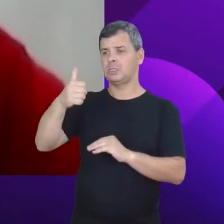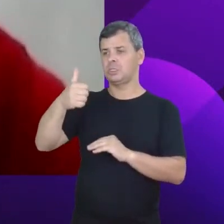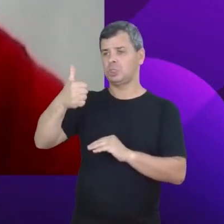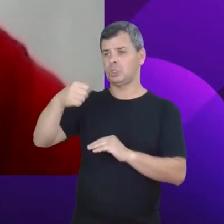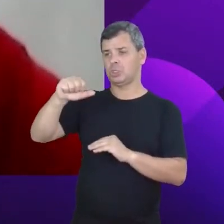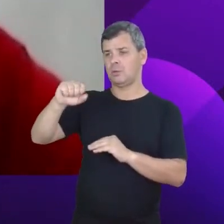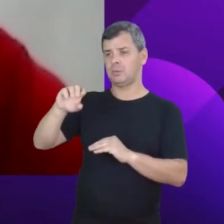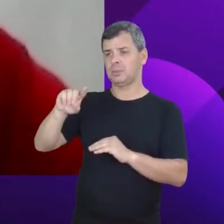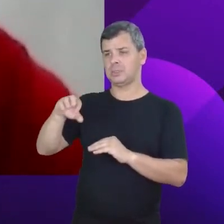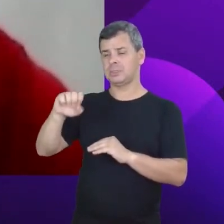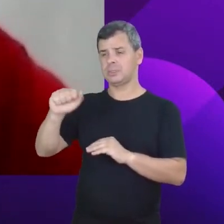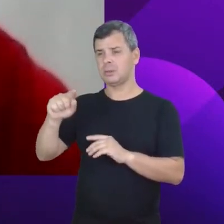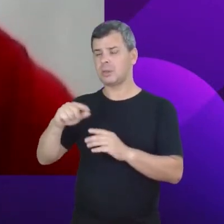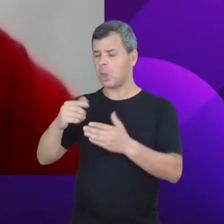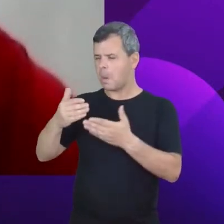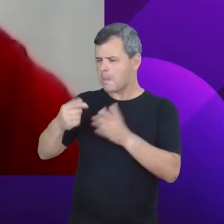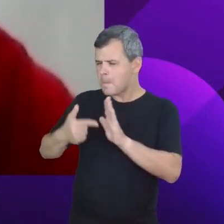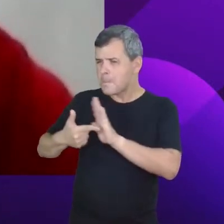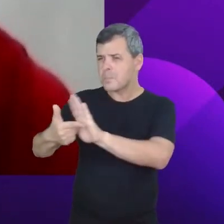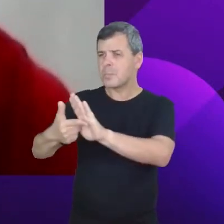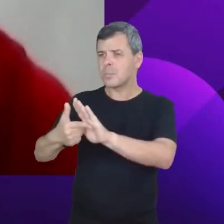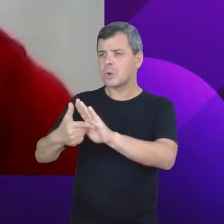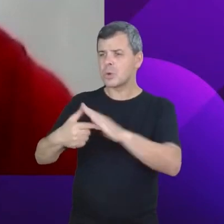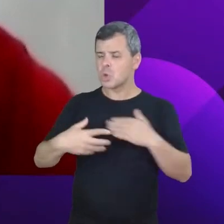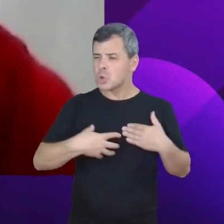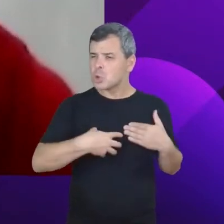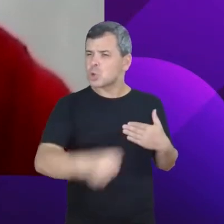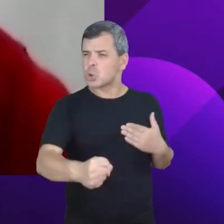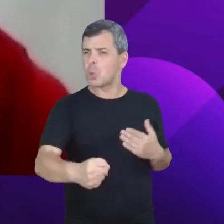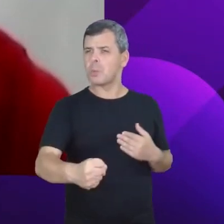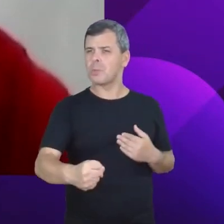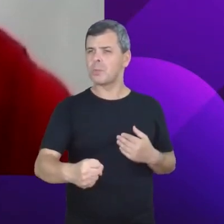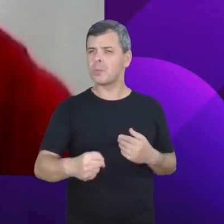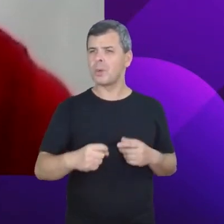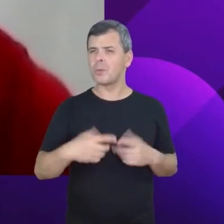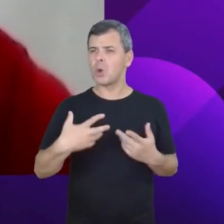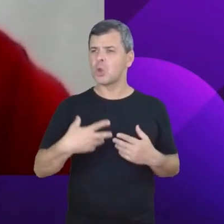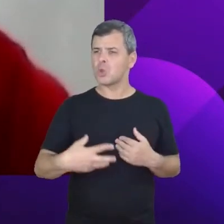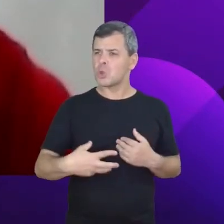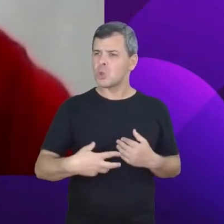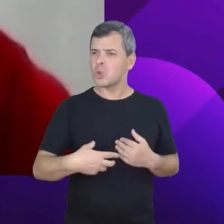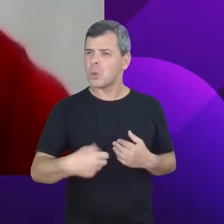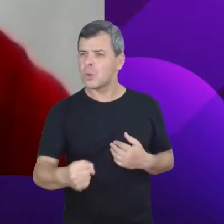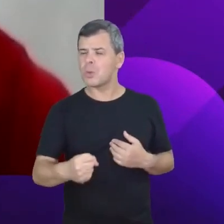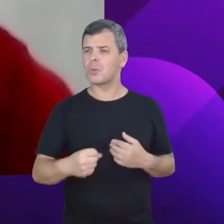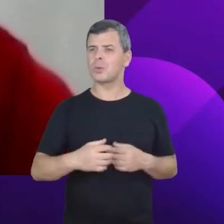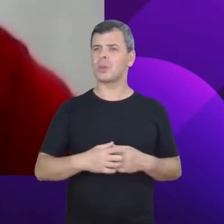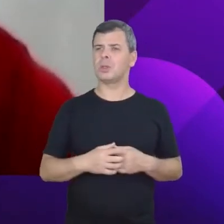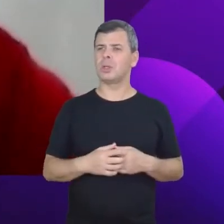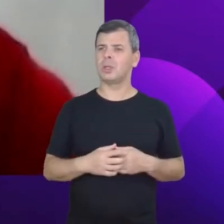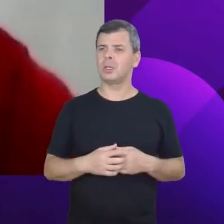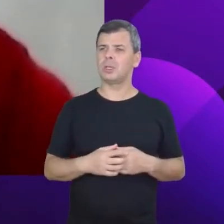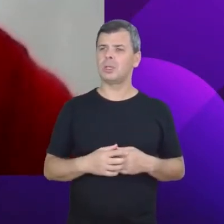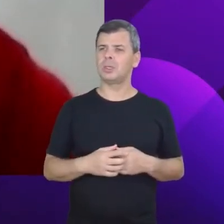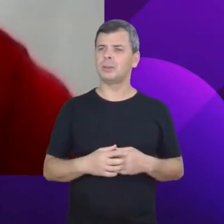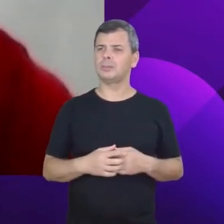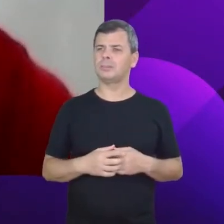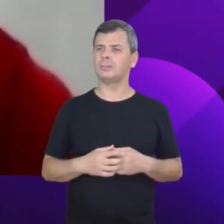1904, né, onde trata da questão do estupro, da questão do aborto após